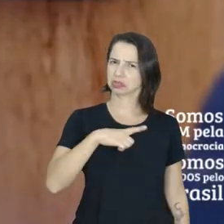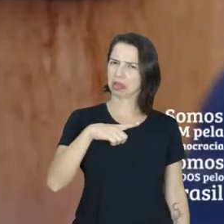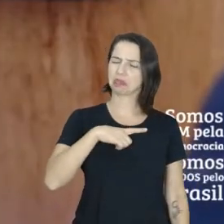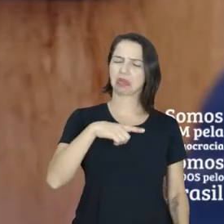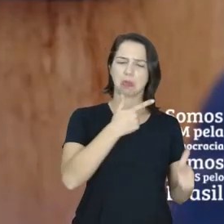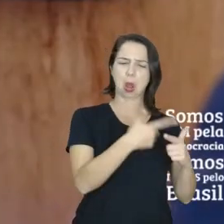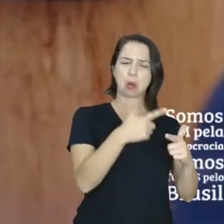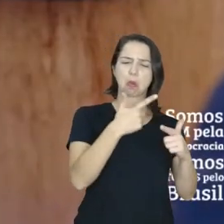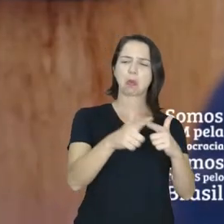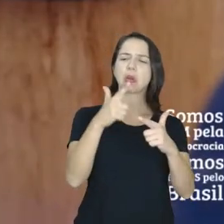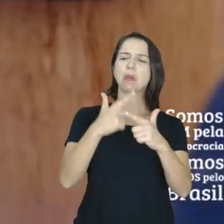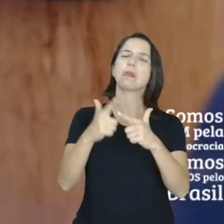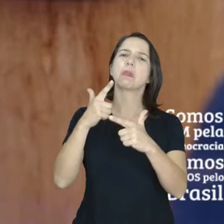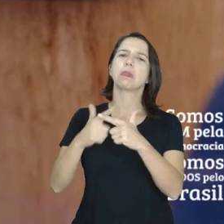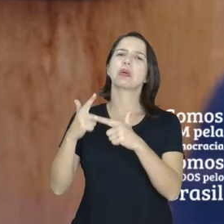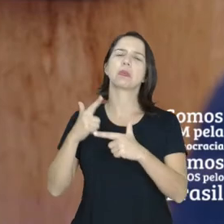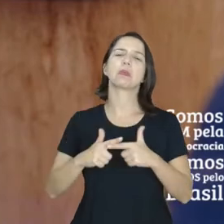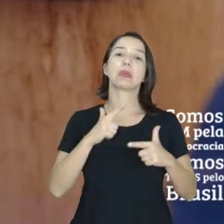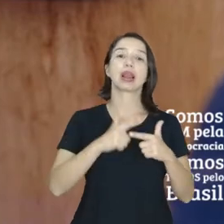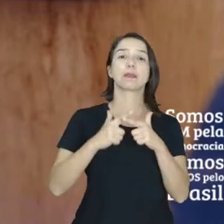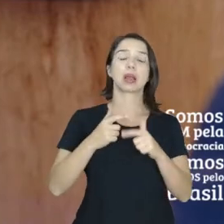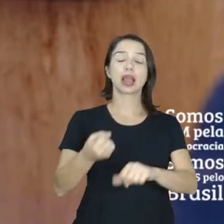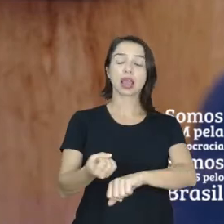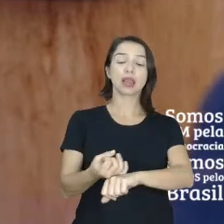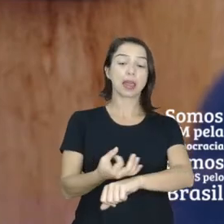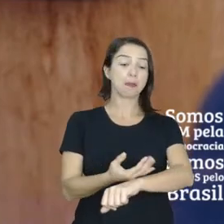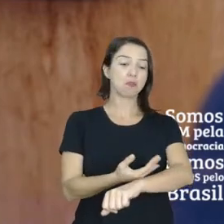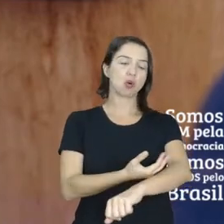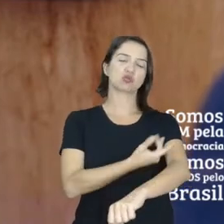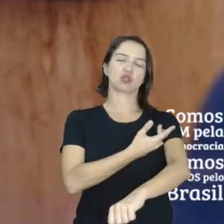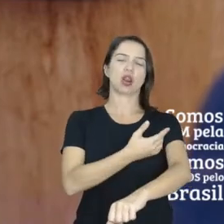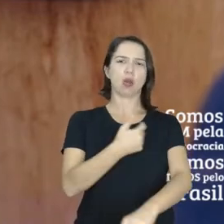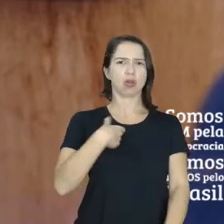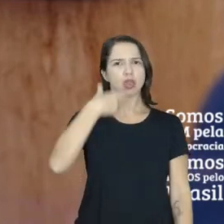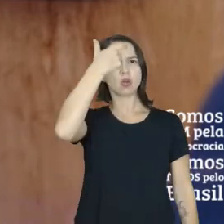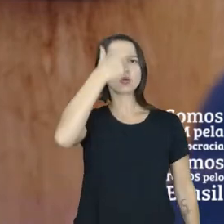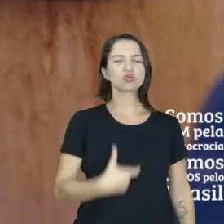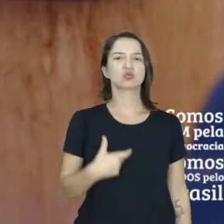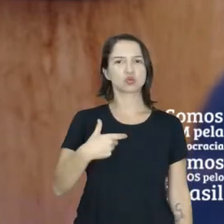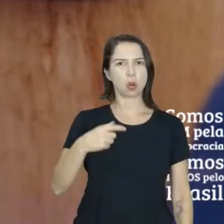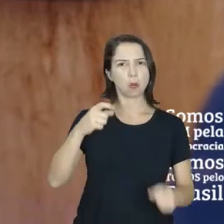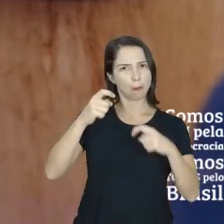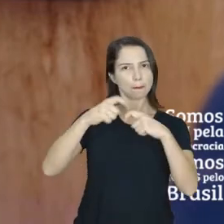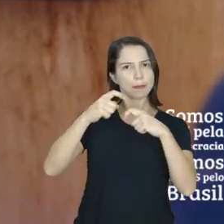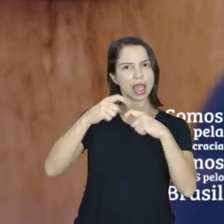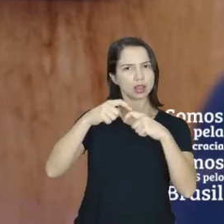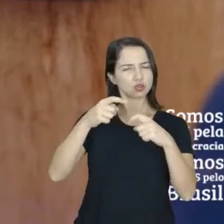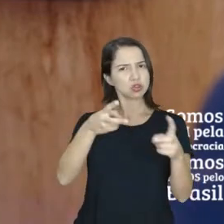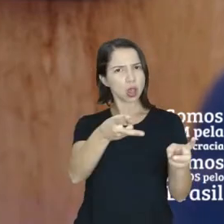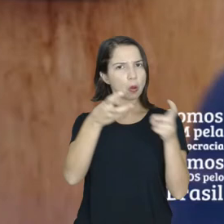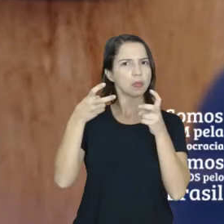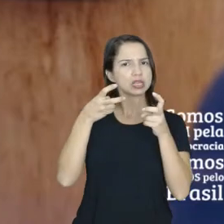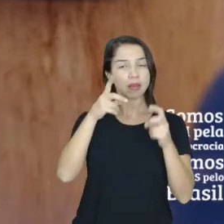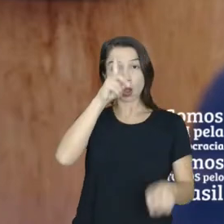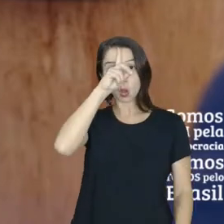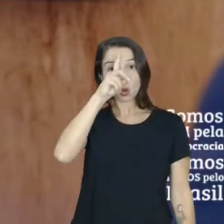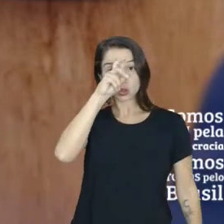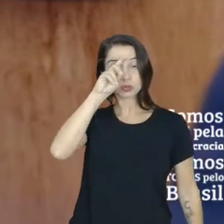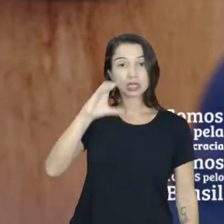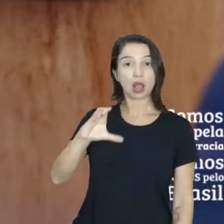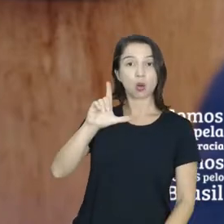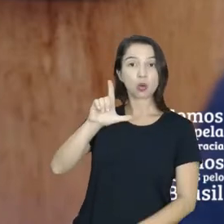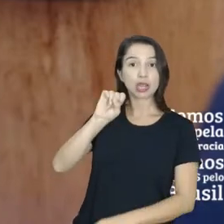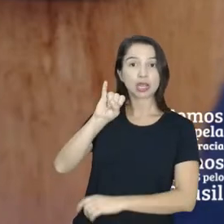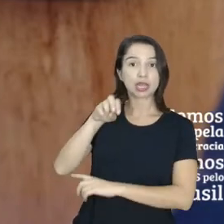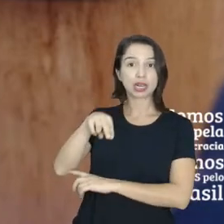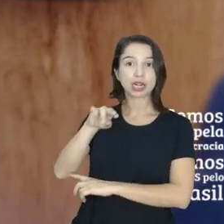problema, Pava, e o emocional. Eu sou médico e eu vi lá no Hospital das Clínicas, aumentou muito